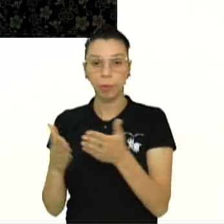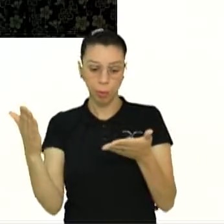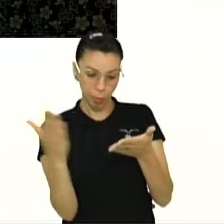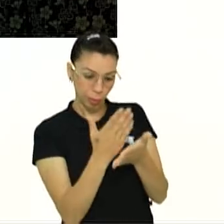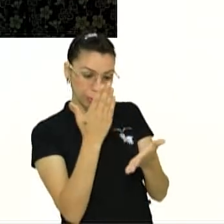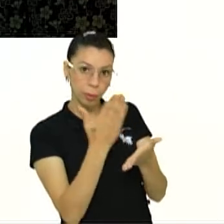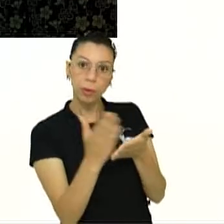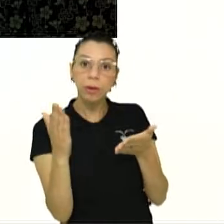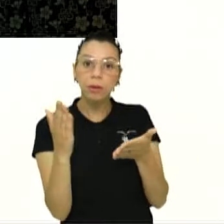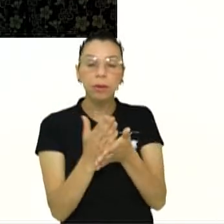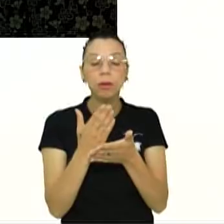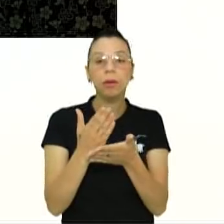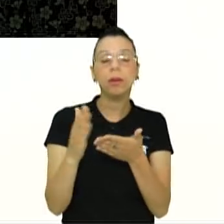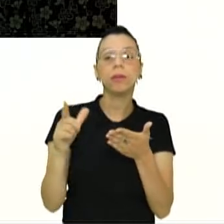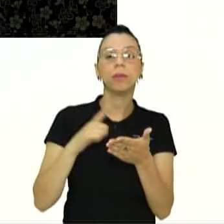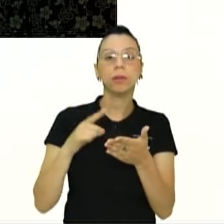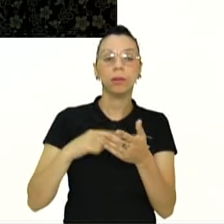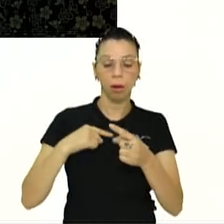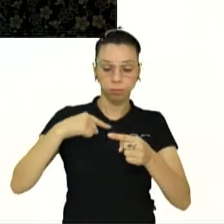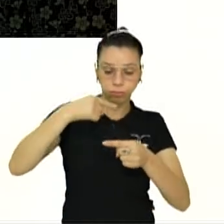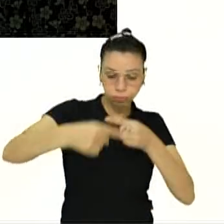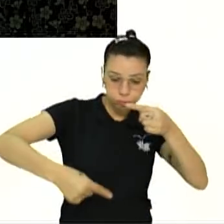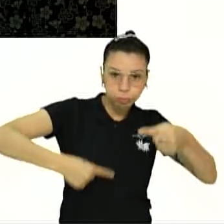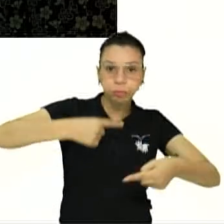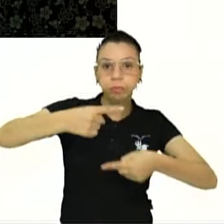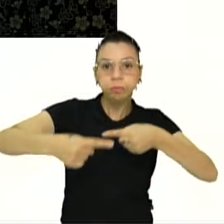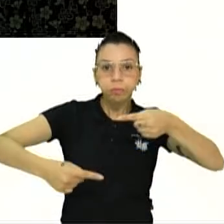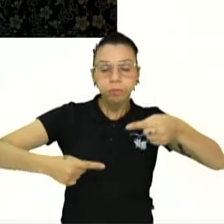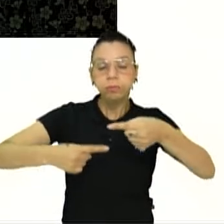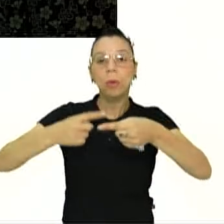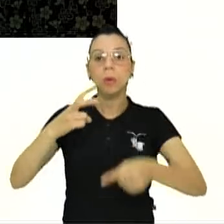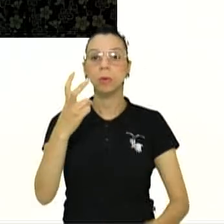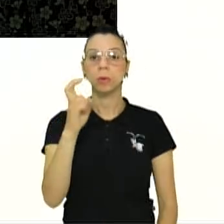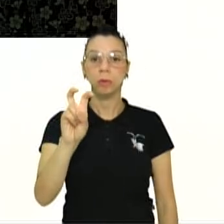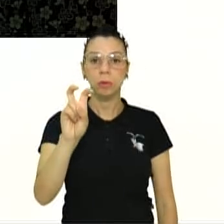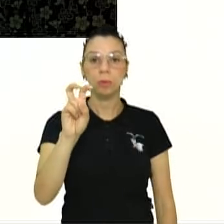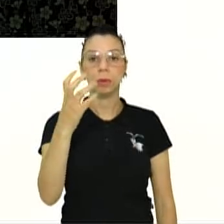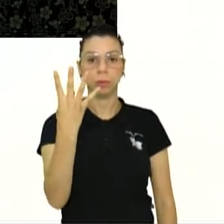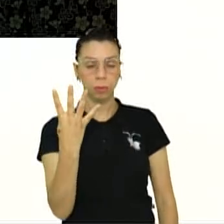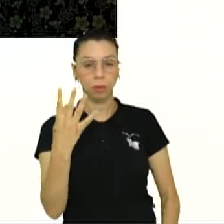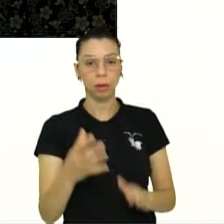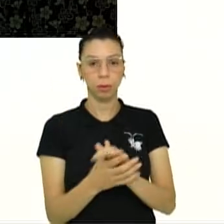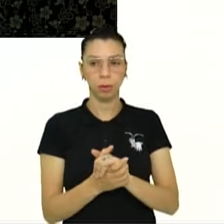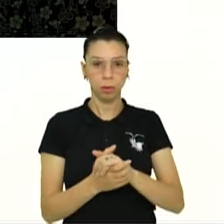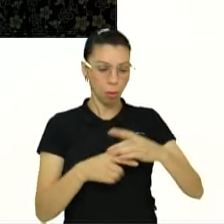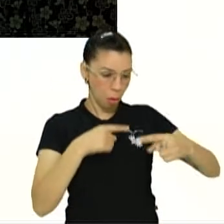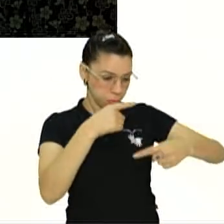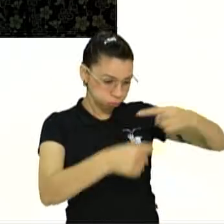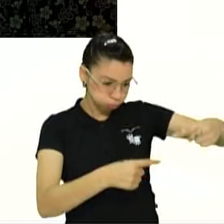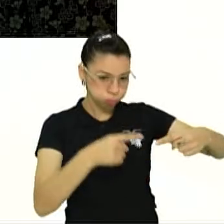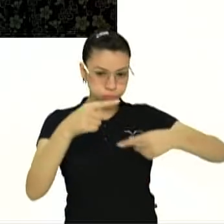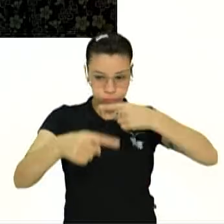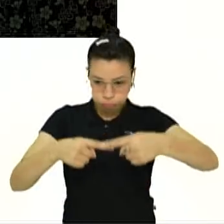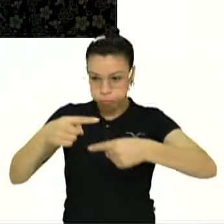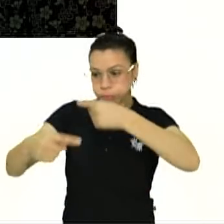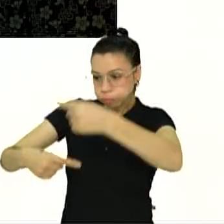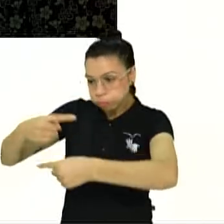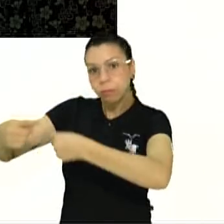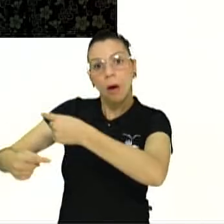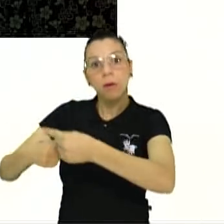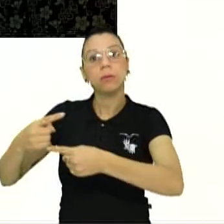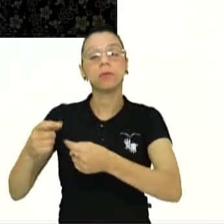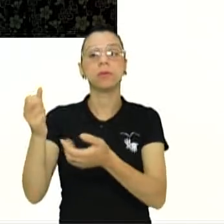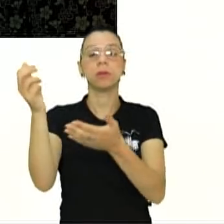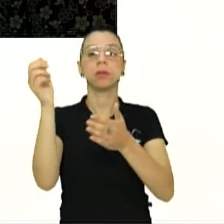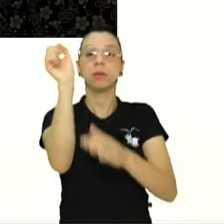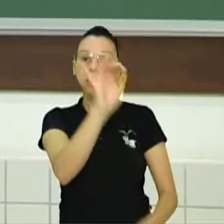em 54 pergaminhos, que são rolos, né, de imagens. O pergaminho